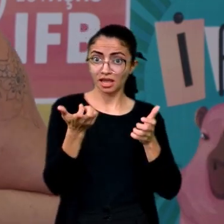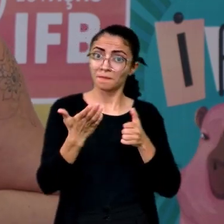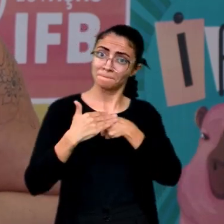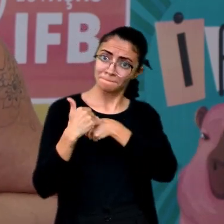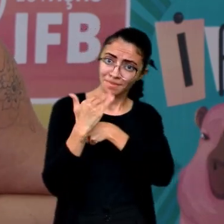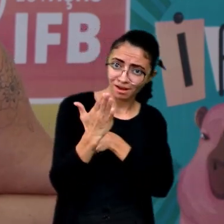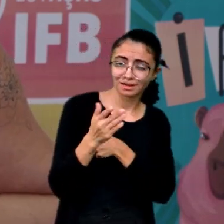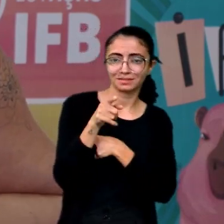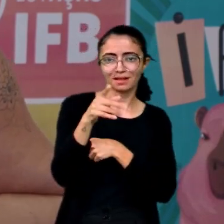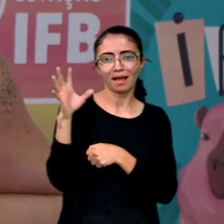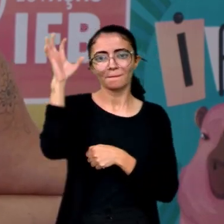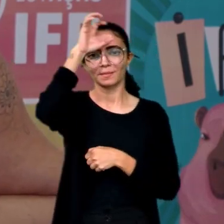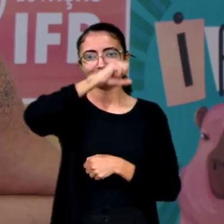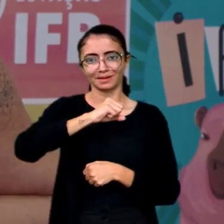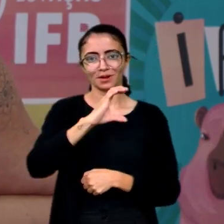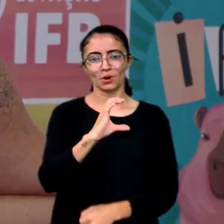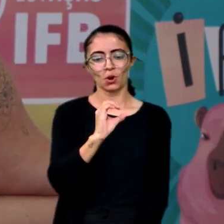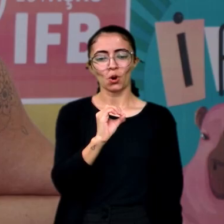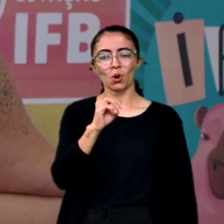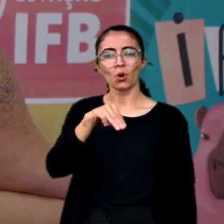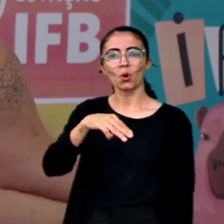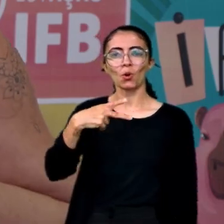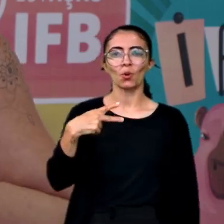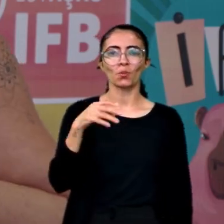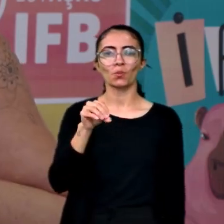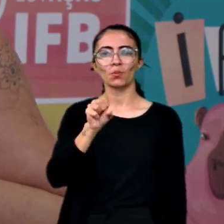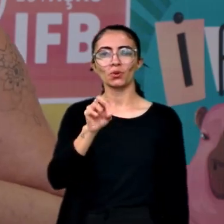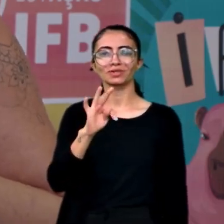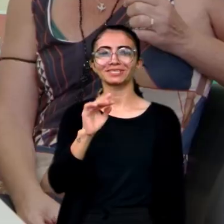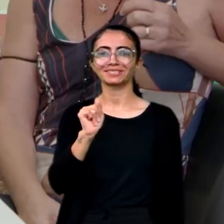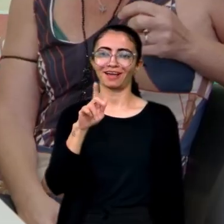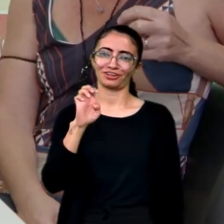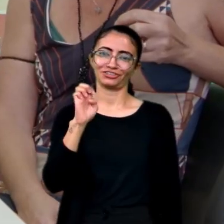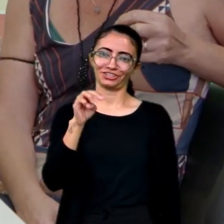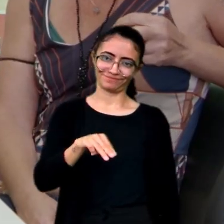aprenda a fazer compostagem. Porque é uma delícia. Mônica,